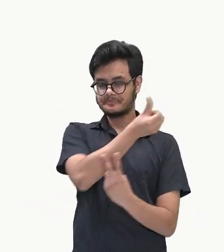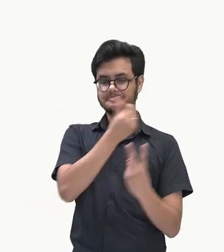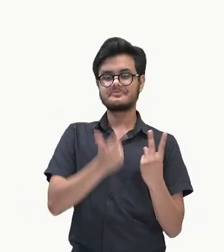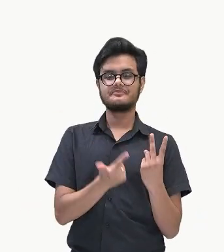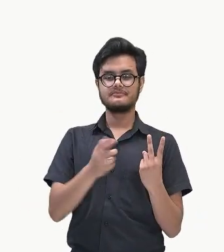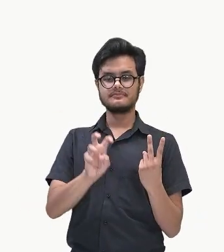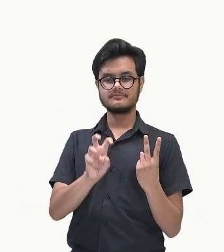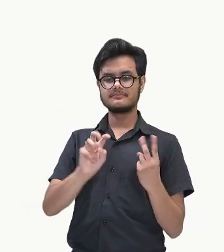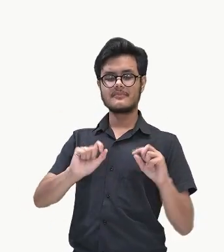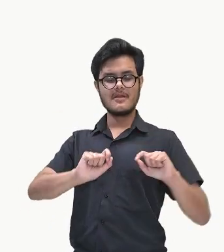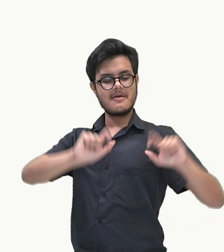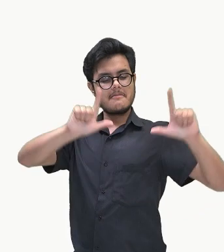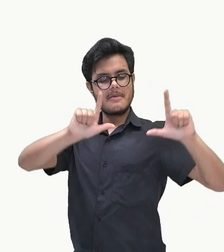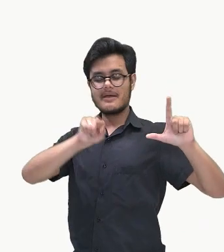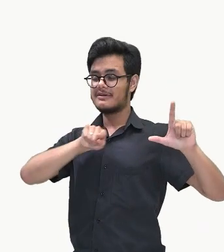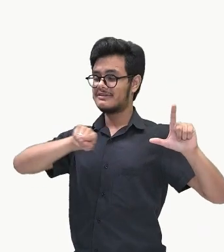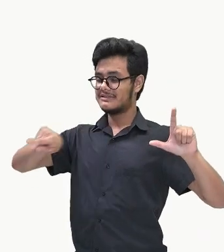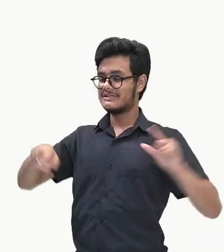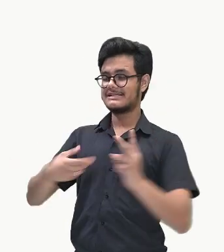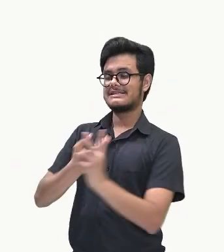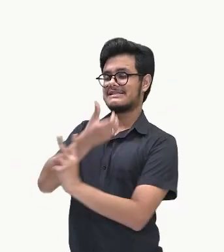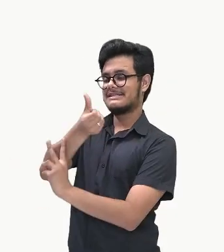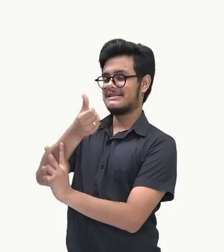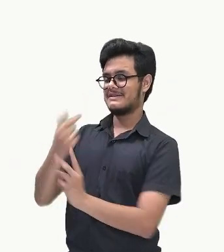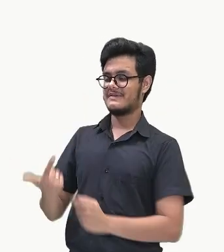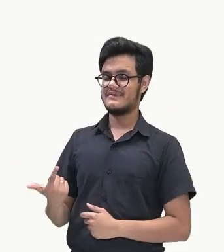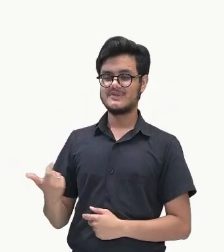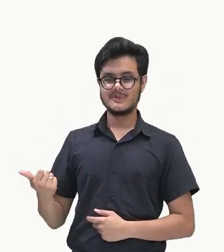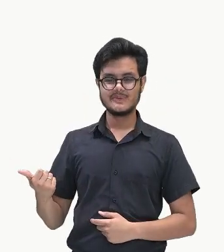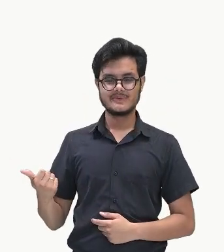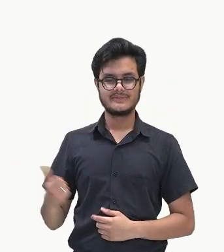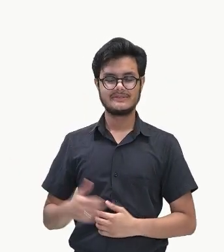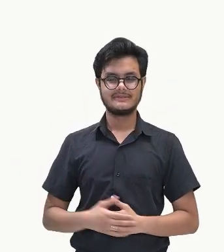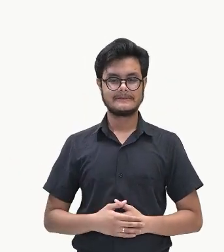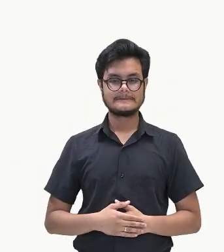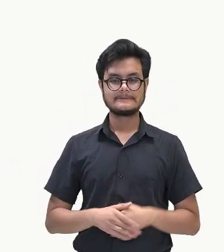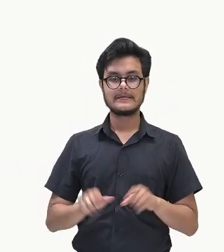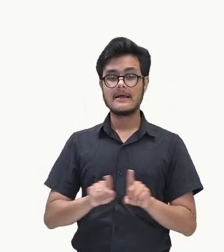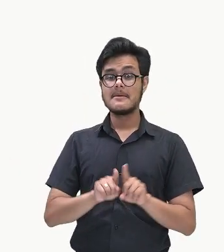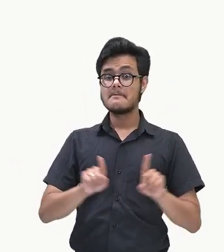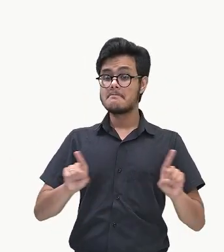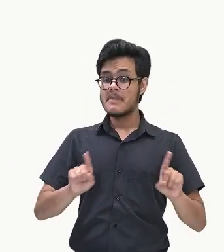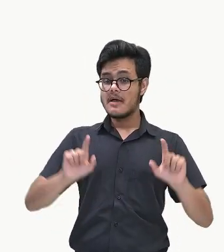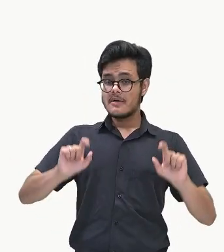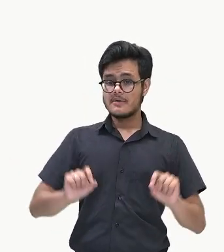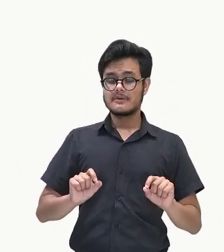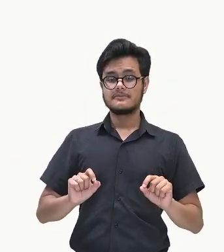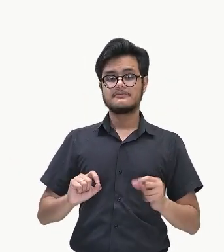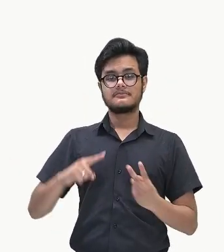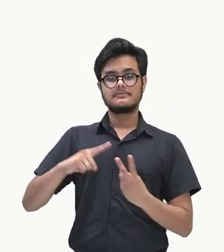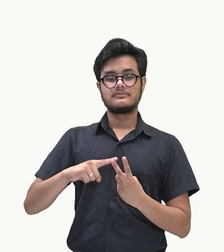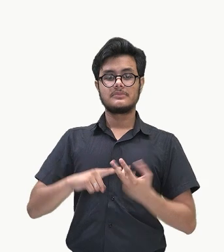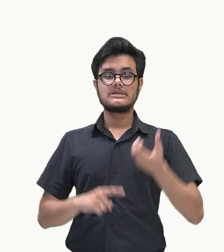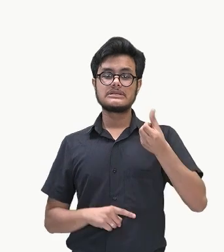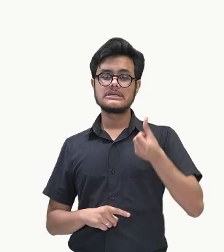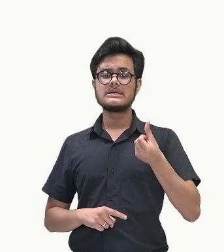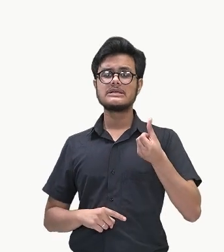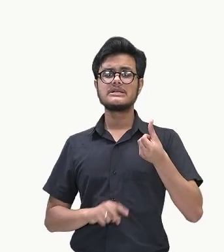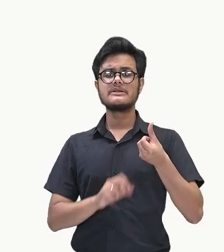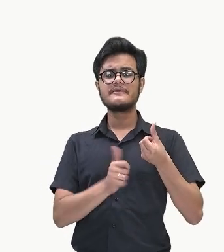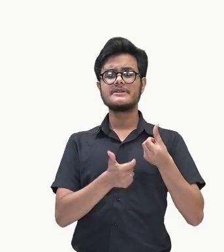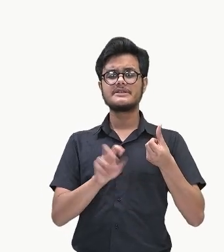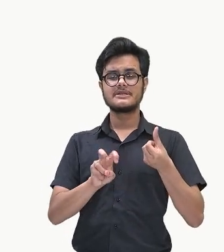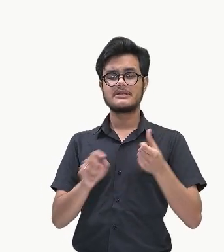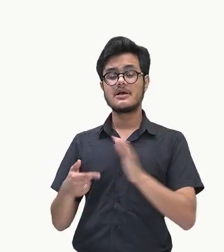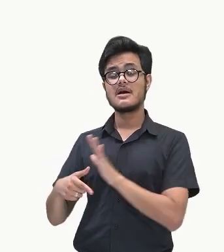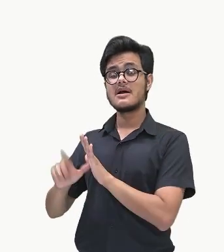maior do que a raiz sexta de 21. Só que a nossa raiz sexta de 25 originalmente era